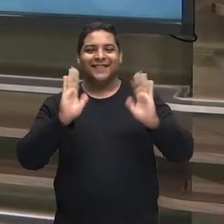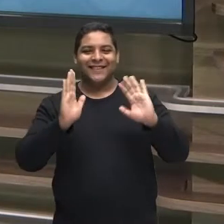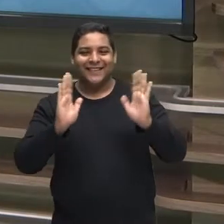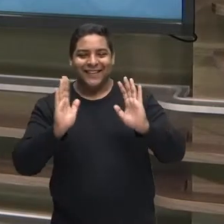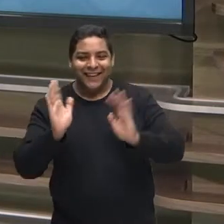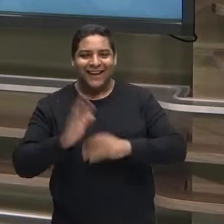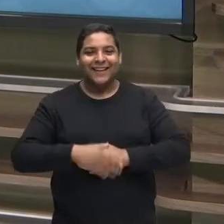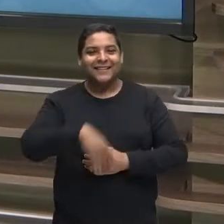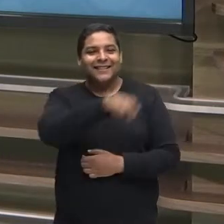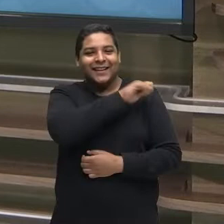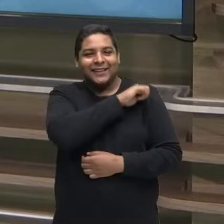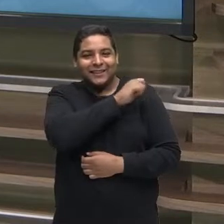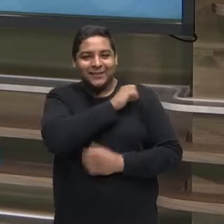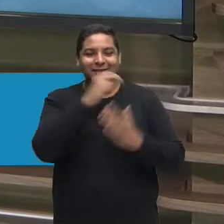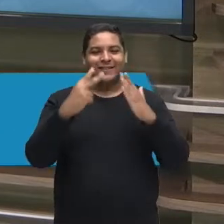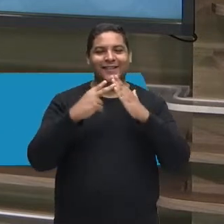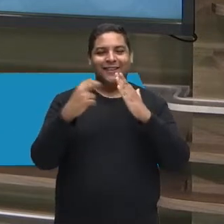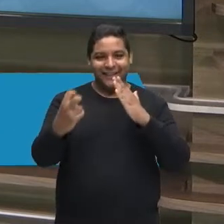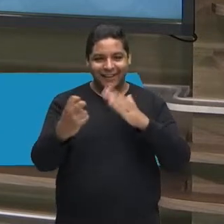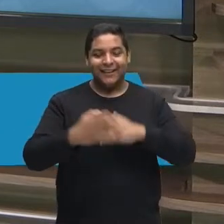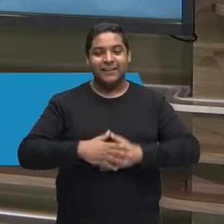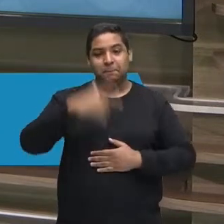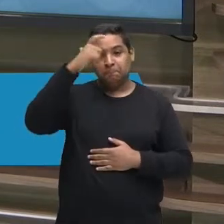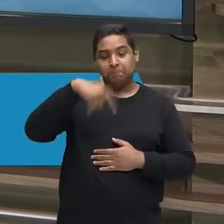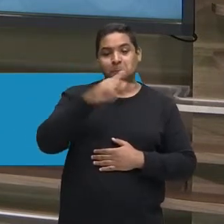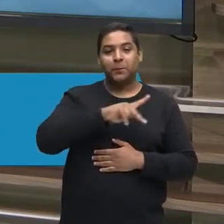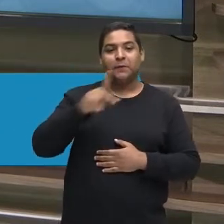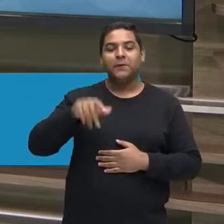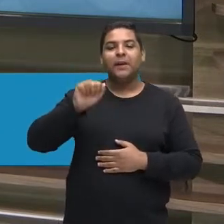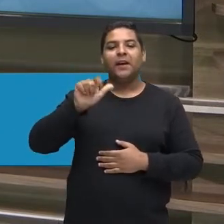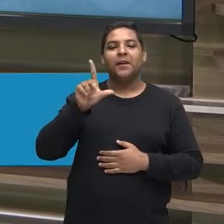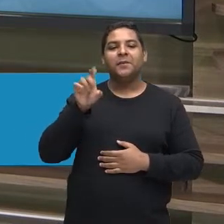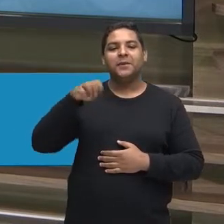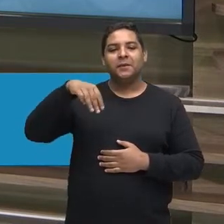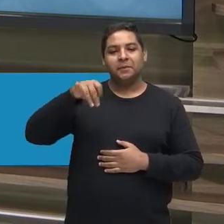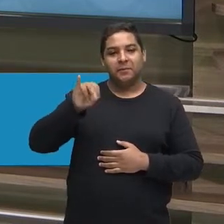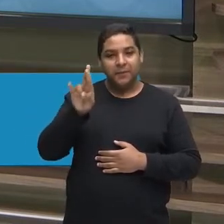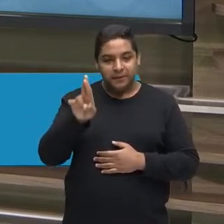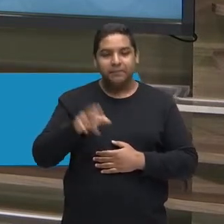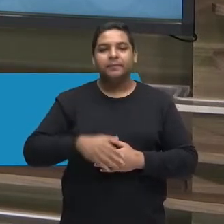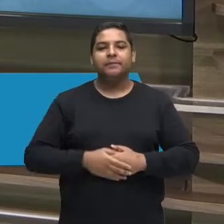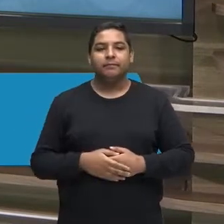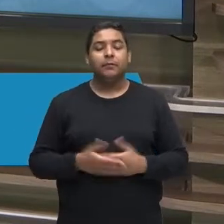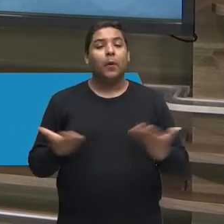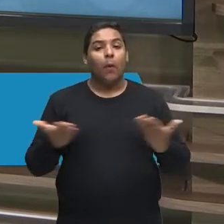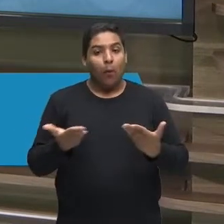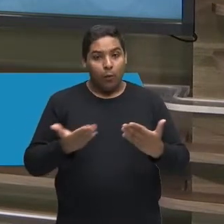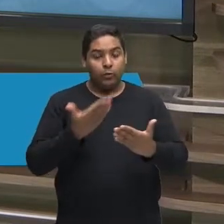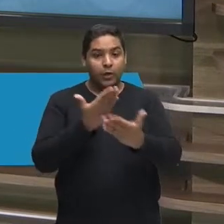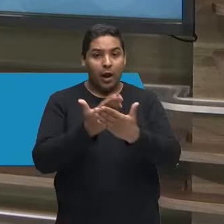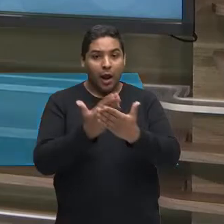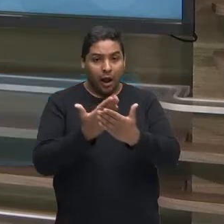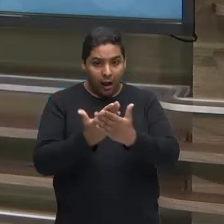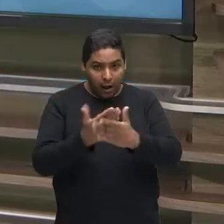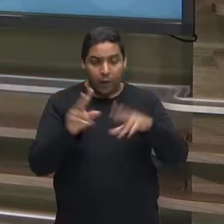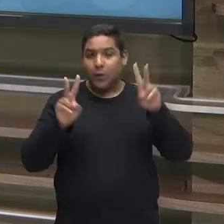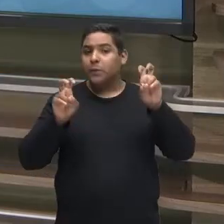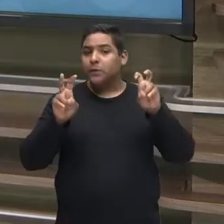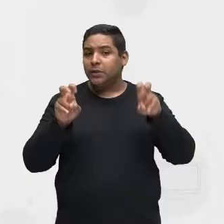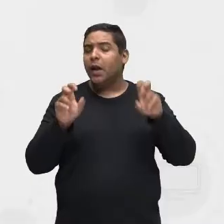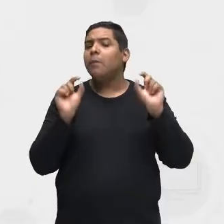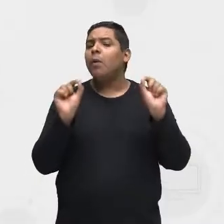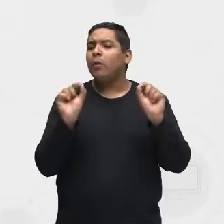Olá, meu povo do Aula em Casa! Eu sou o professor Aldemir Malveira e hoje na nossa aula nós teremos um